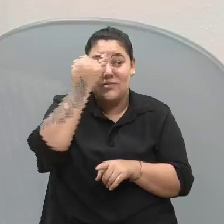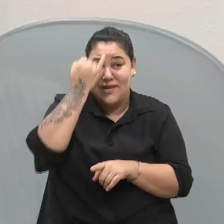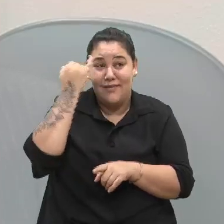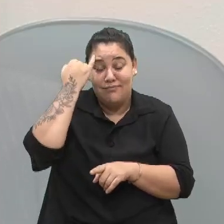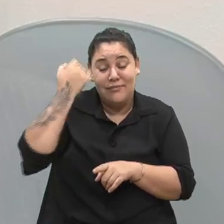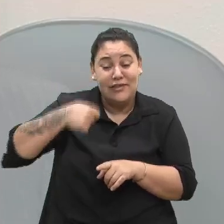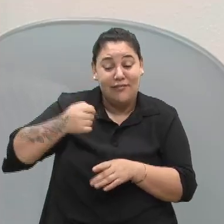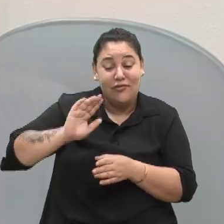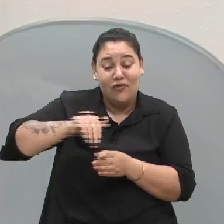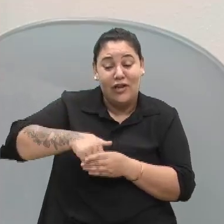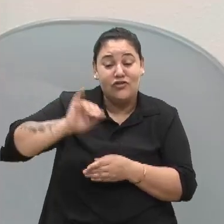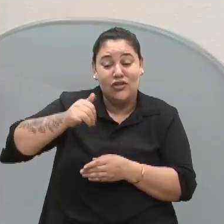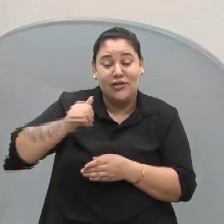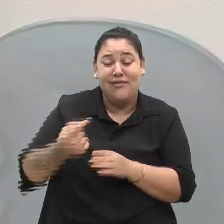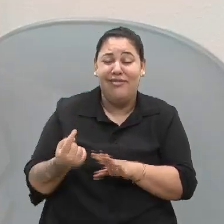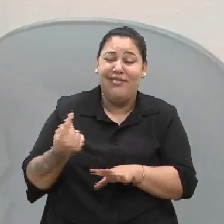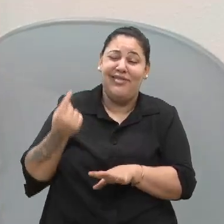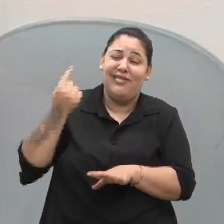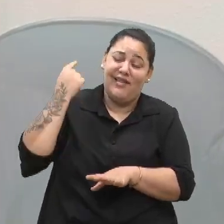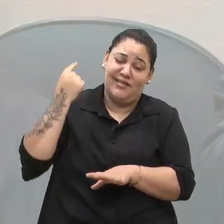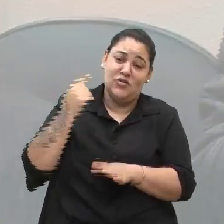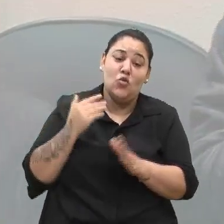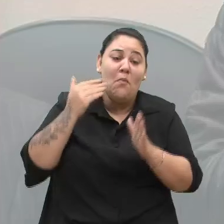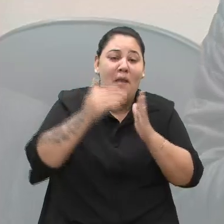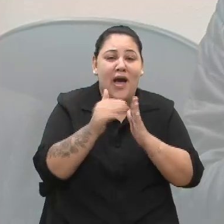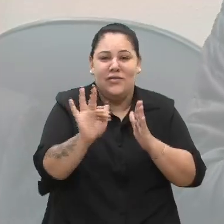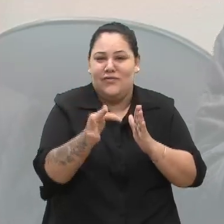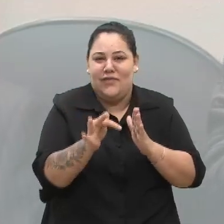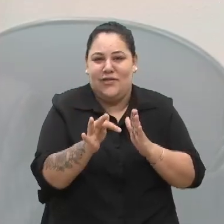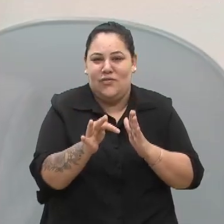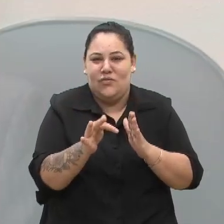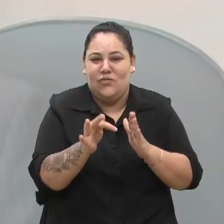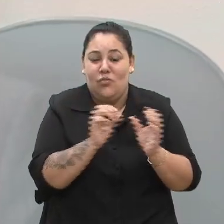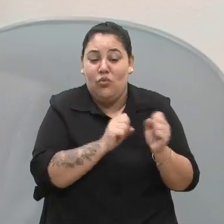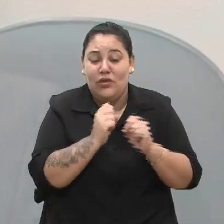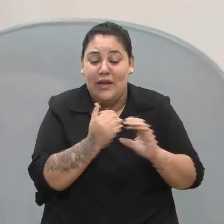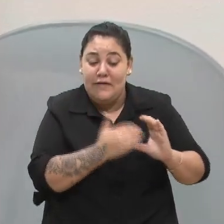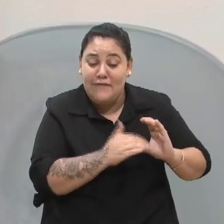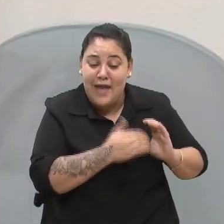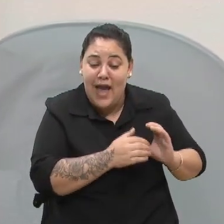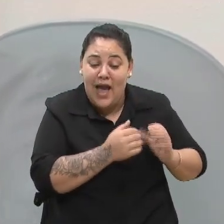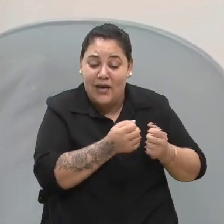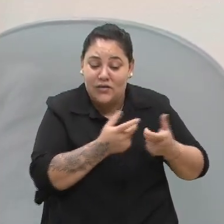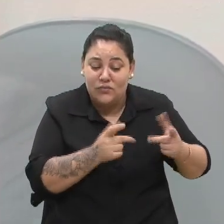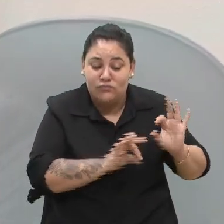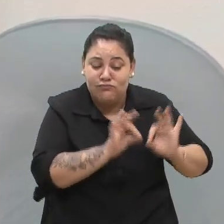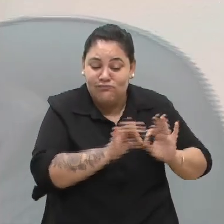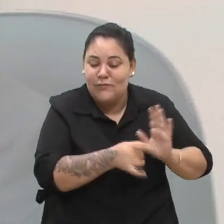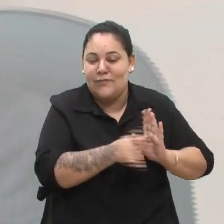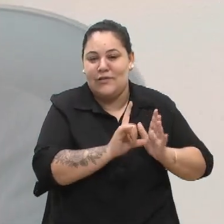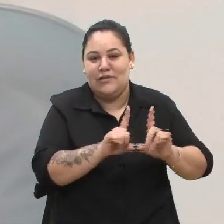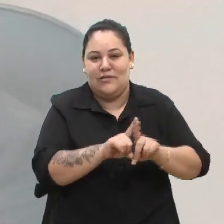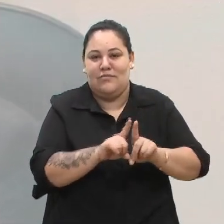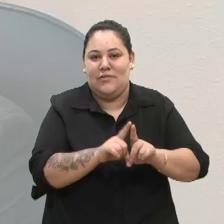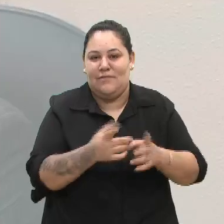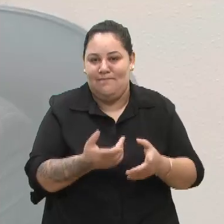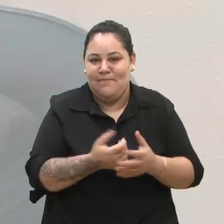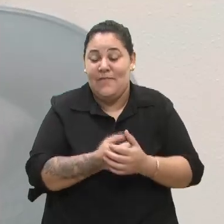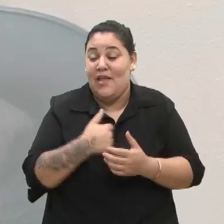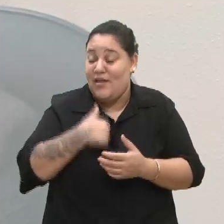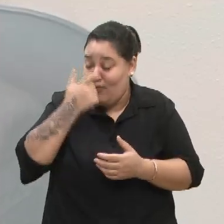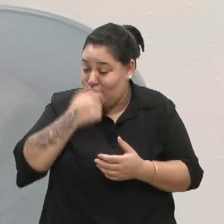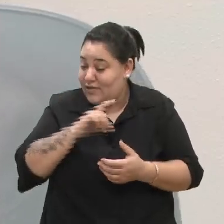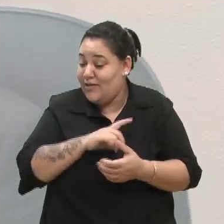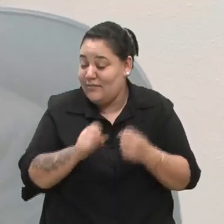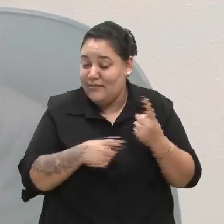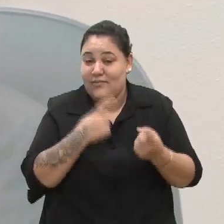no máximo em fevereiro, para que tudo pudesse ter sido encaminhado antes. Né? Ter sido encaminhado antes. Eu acho que isso tem alguns erros nesse